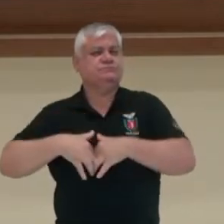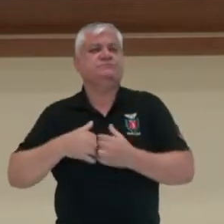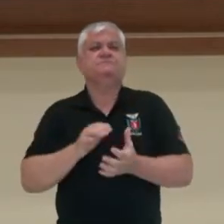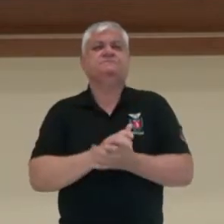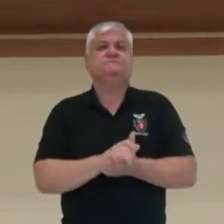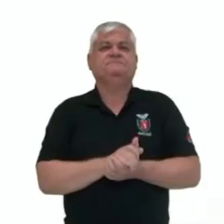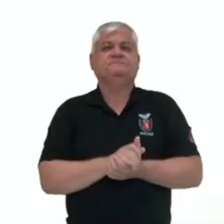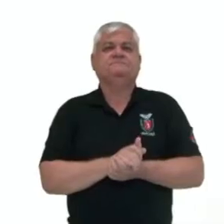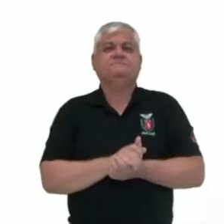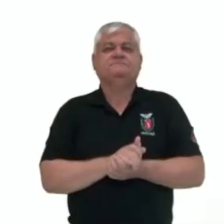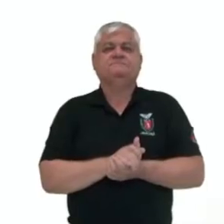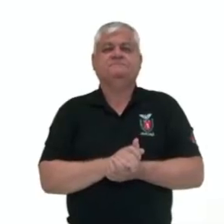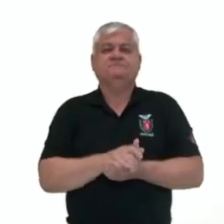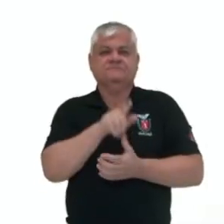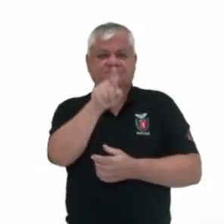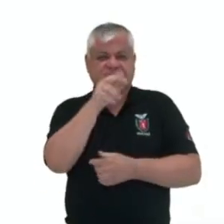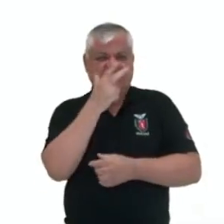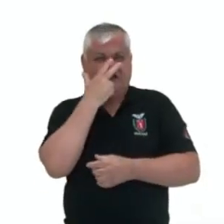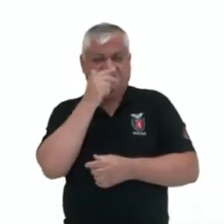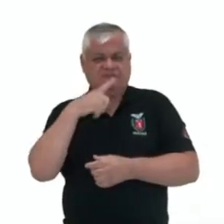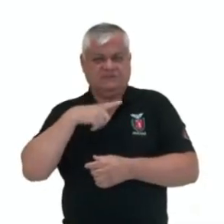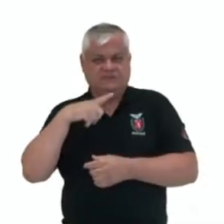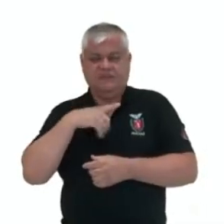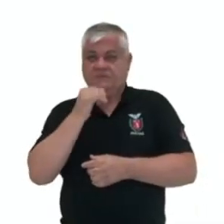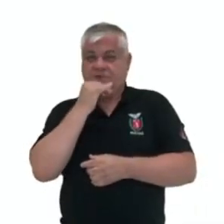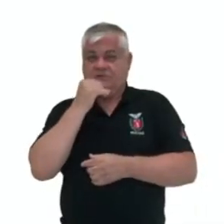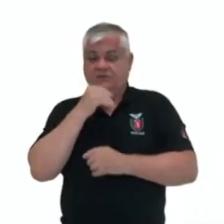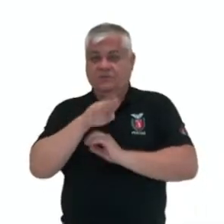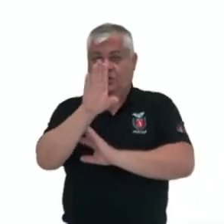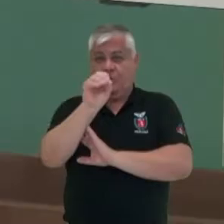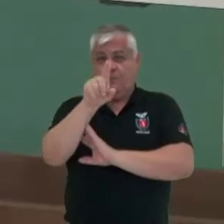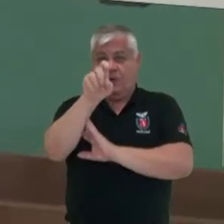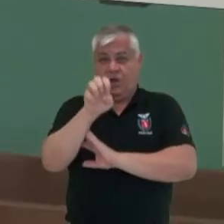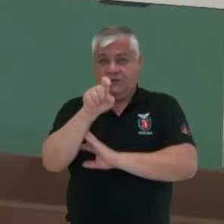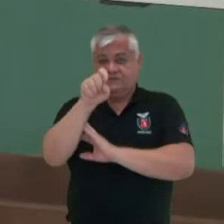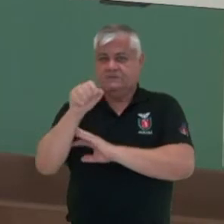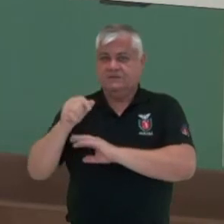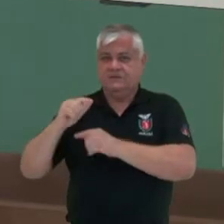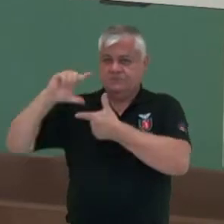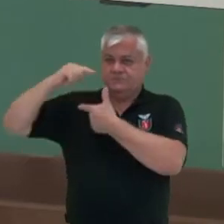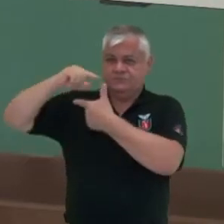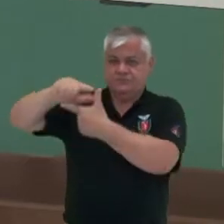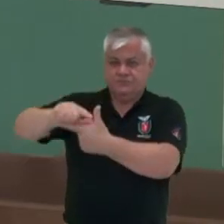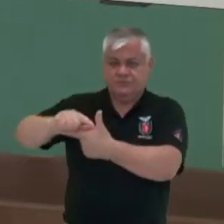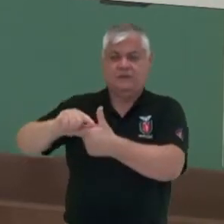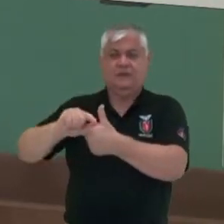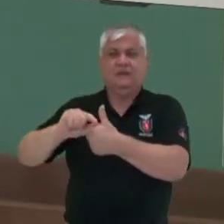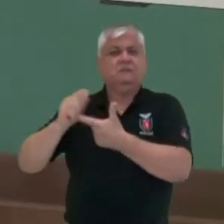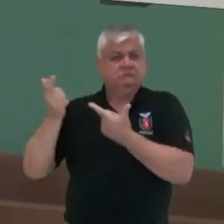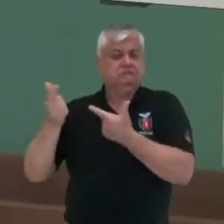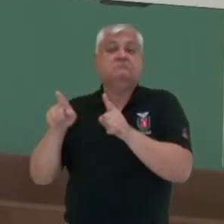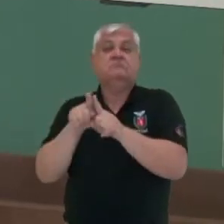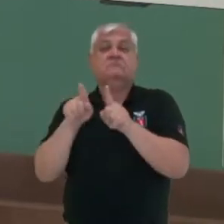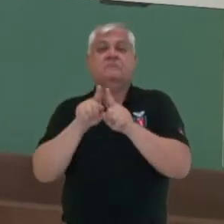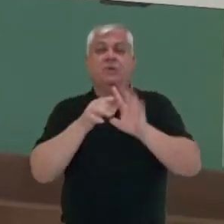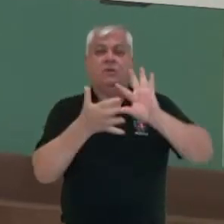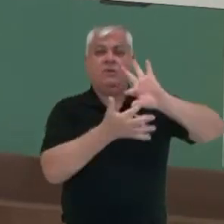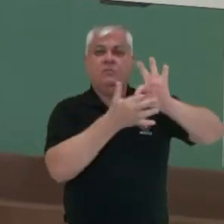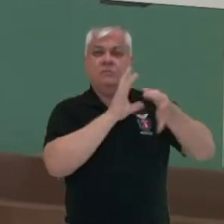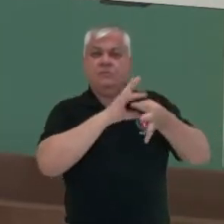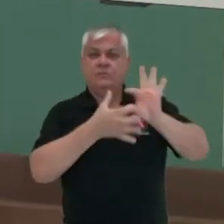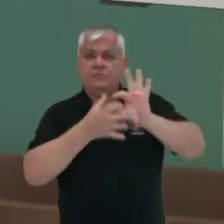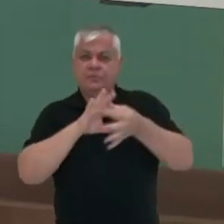aula. Você acha que existe diferença entre o boxe tradicional e o boxe olímpico? Você sabia que